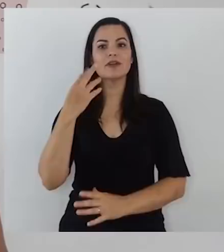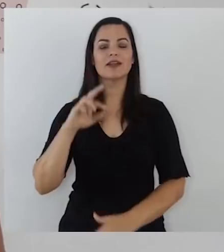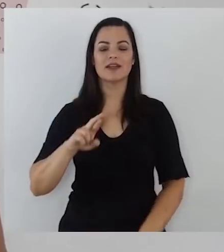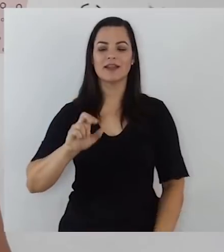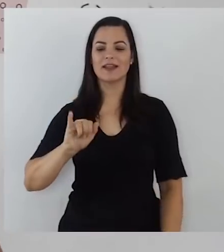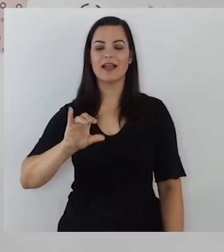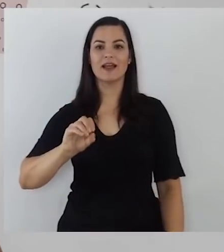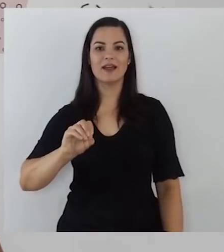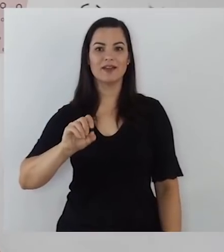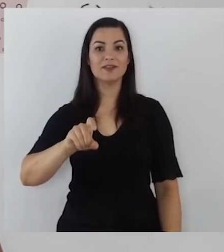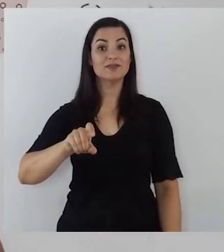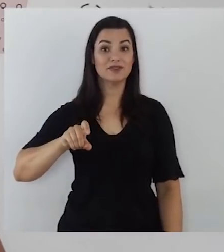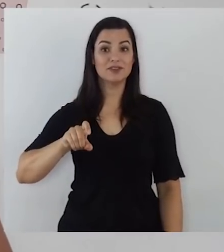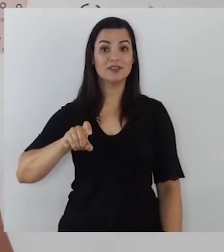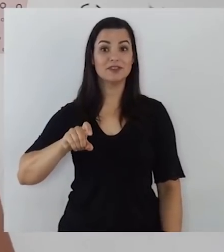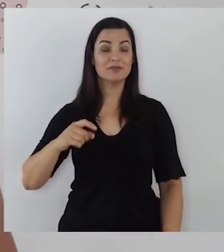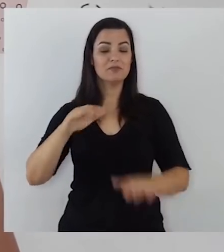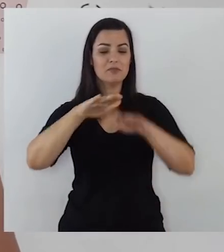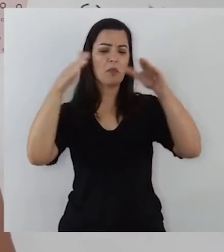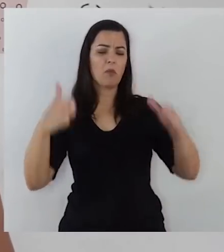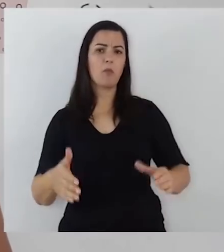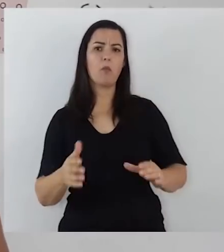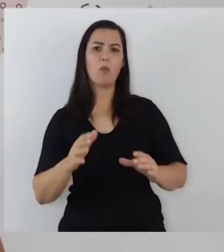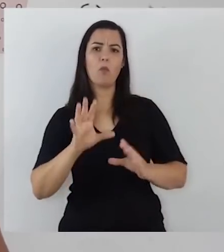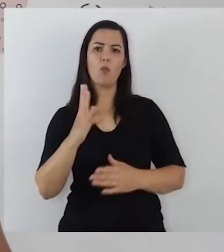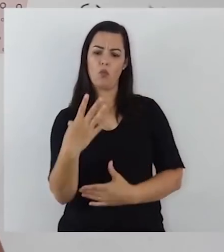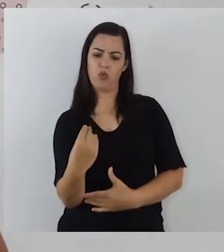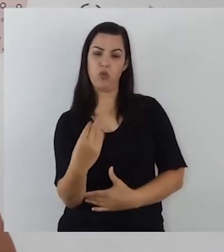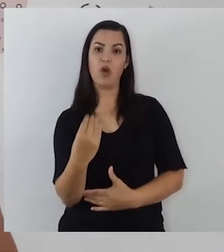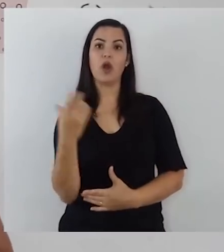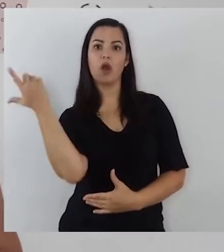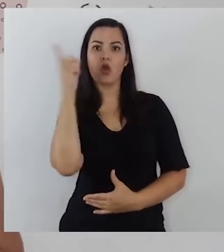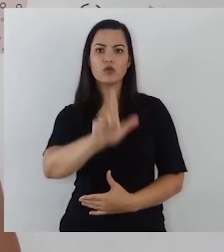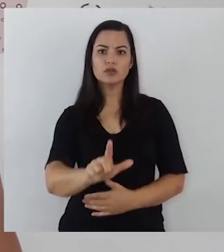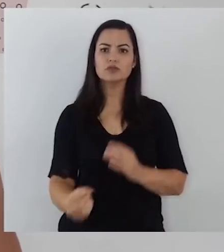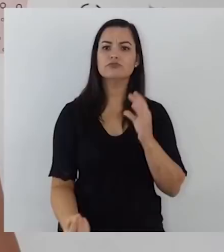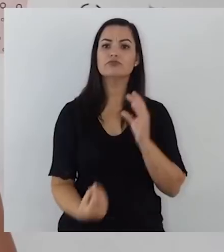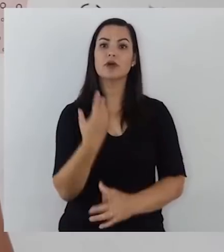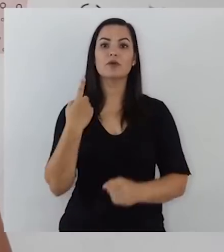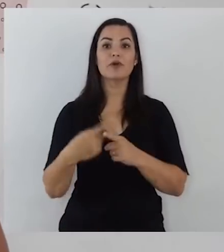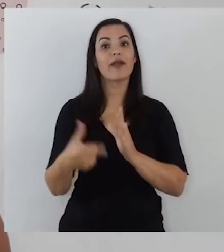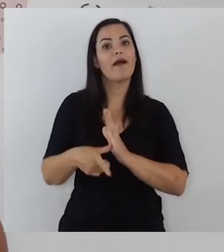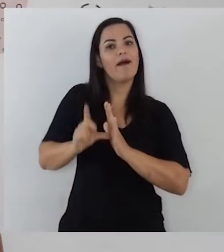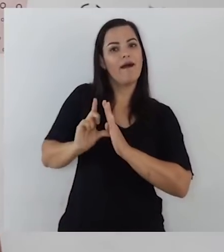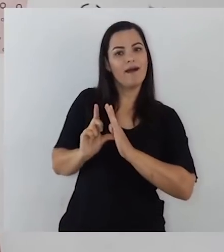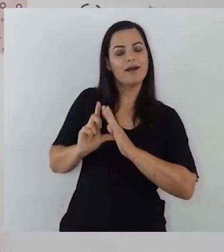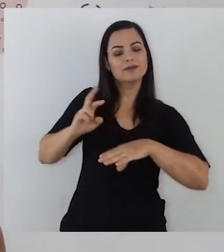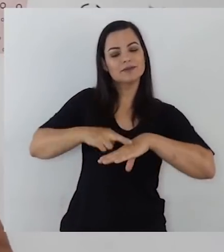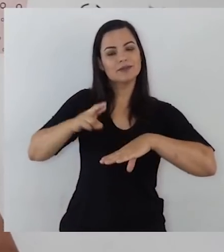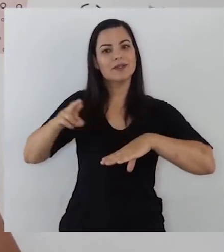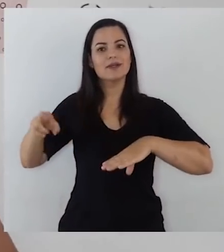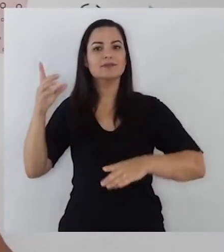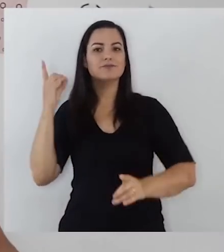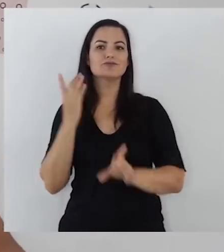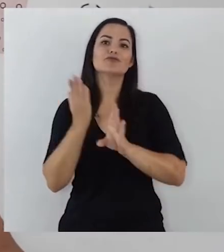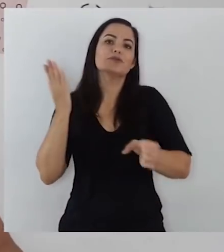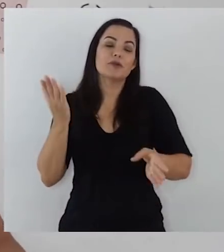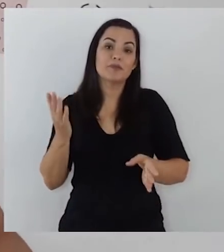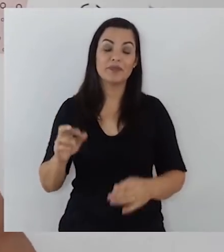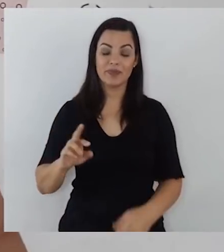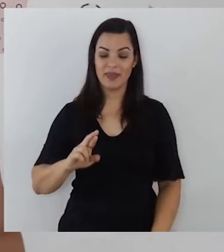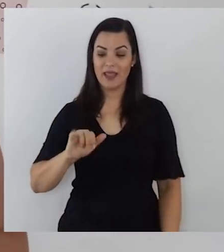raio-x só foi criado porque antes descobriram a radioatividade. Então, o raio-x foi utilizado